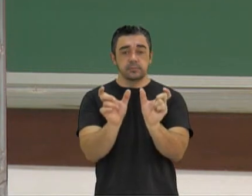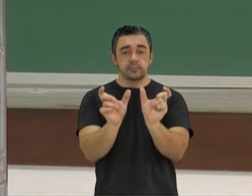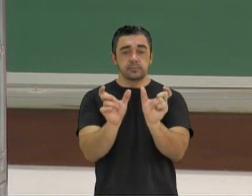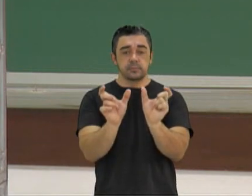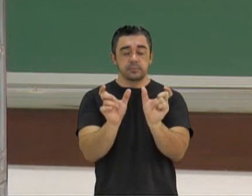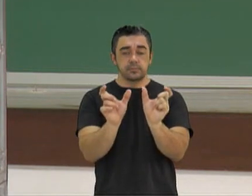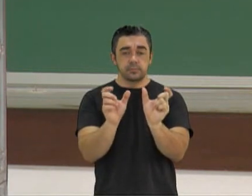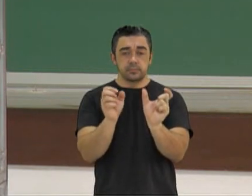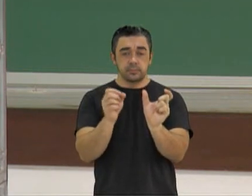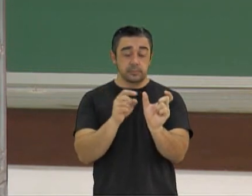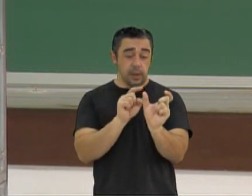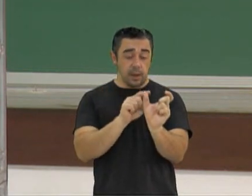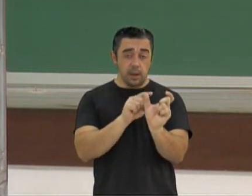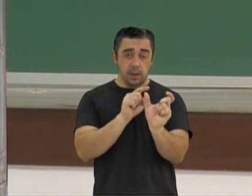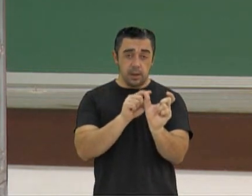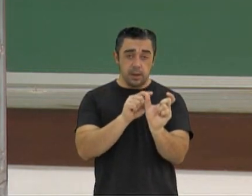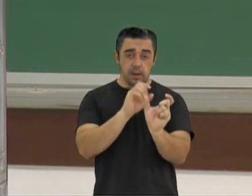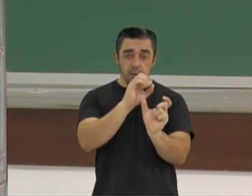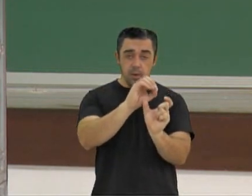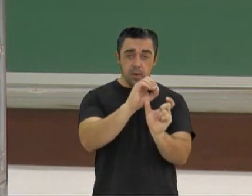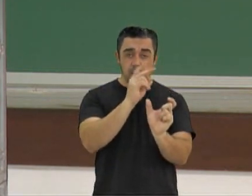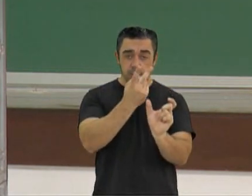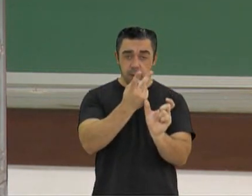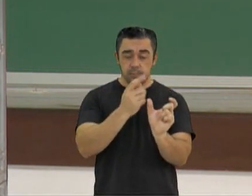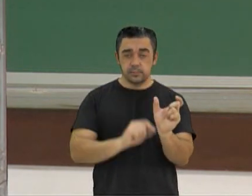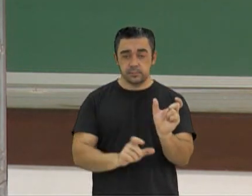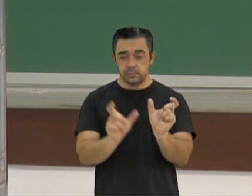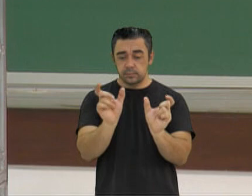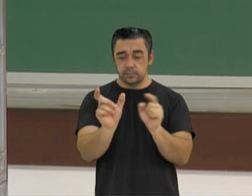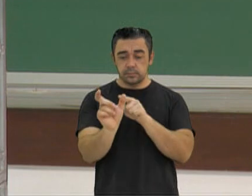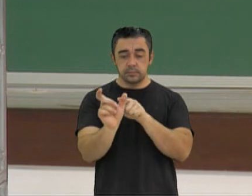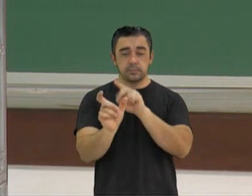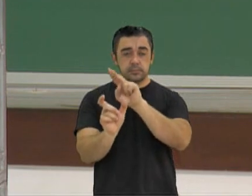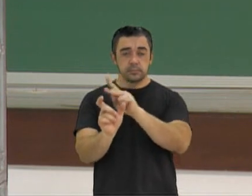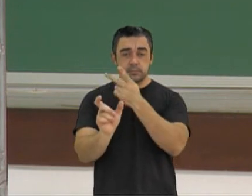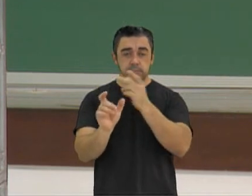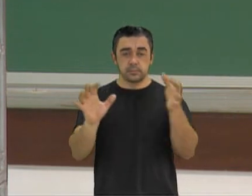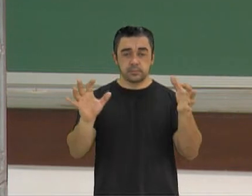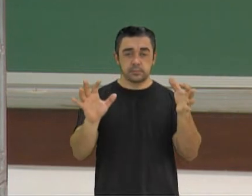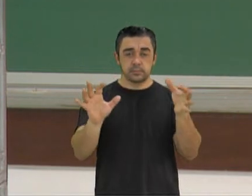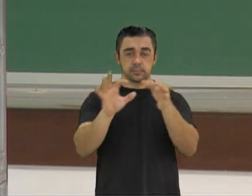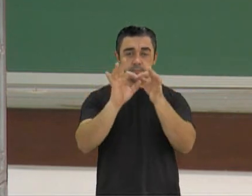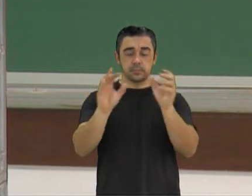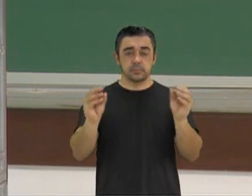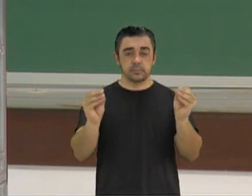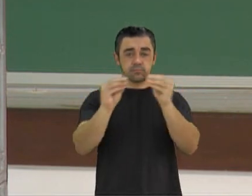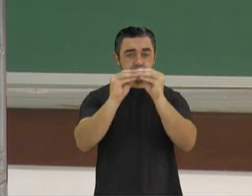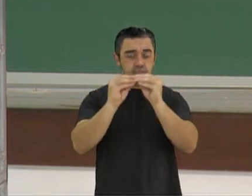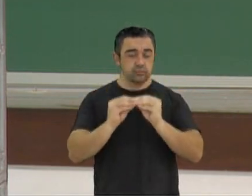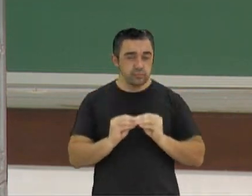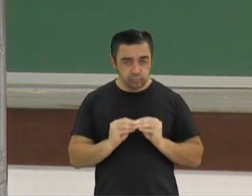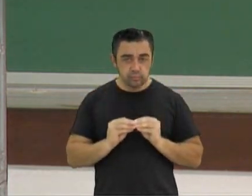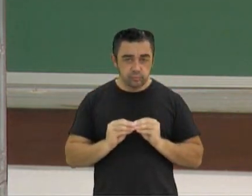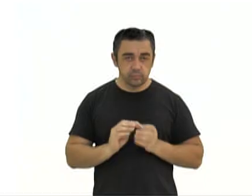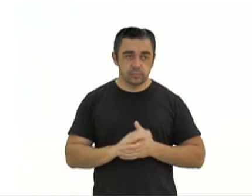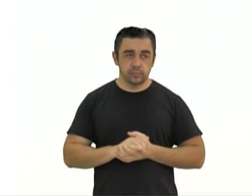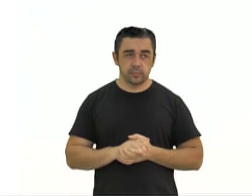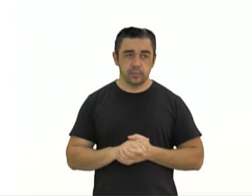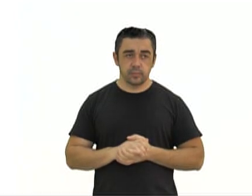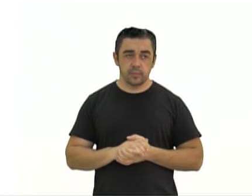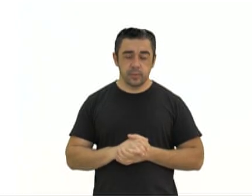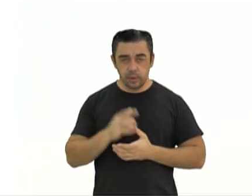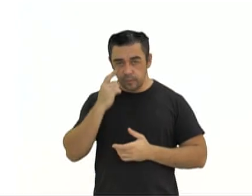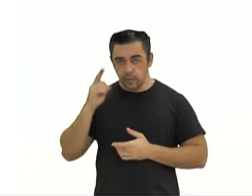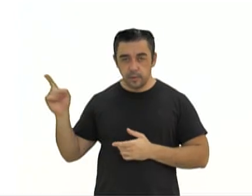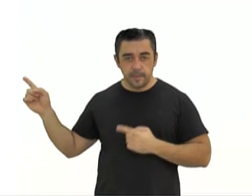moléculas. Libera o OH de uma e o hidrogênio da hidroxila de outra, certo? Então, essa parte